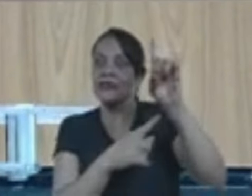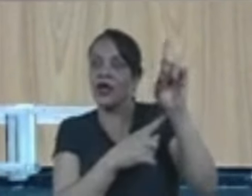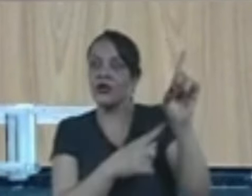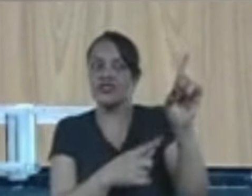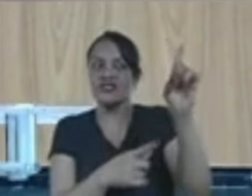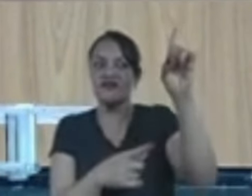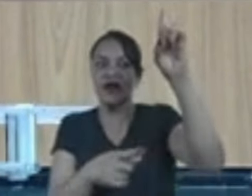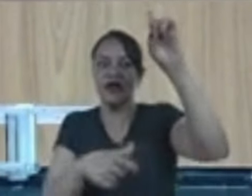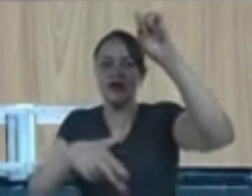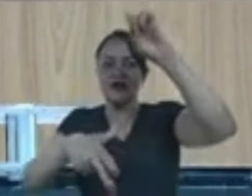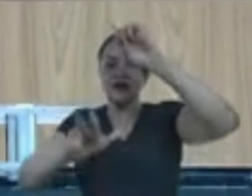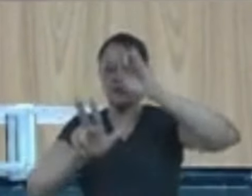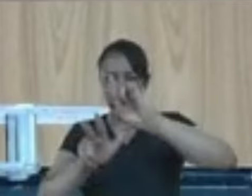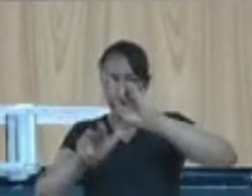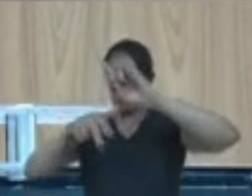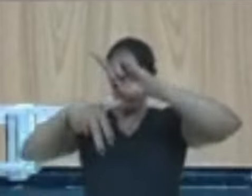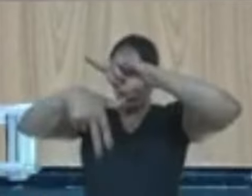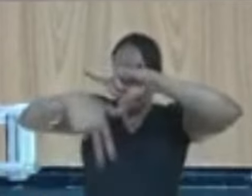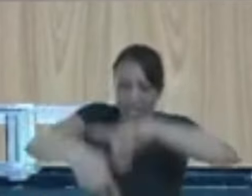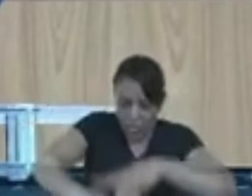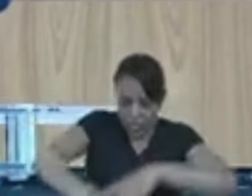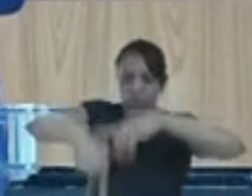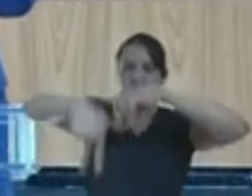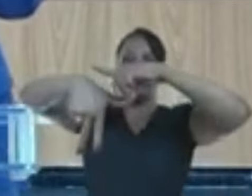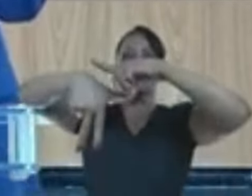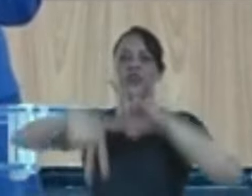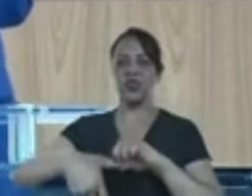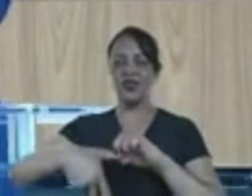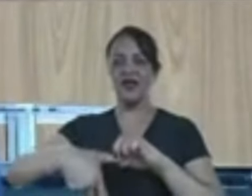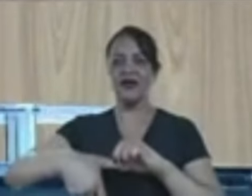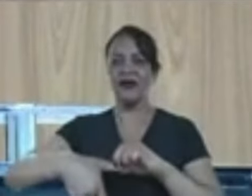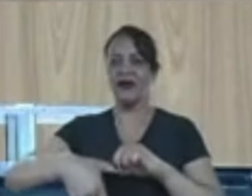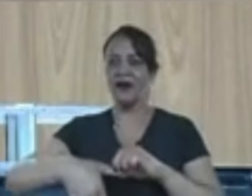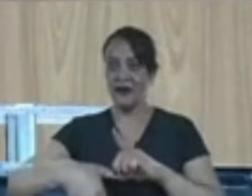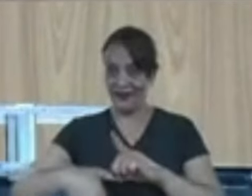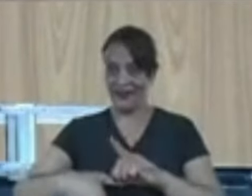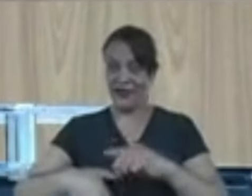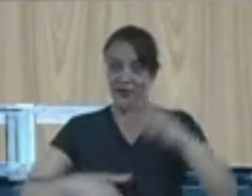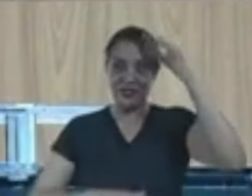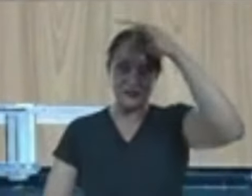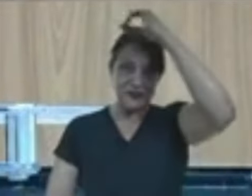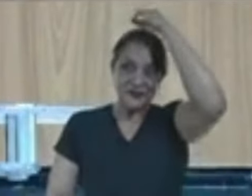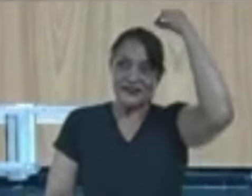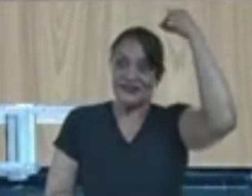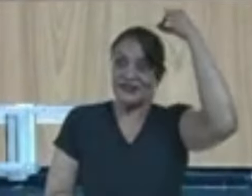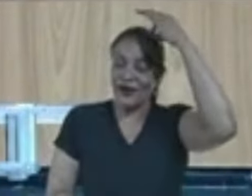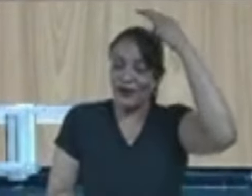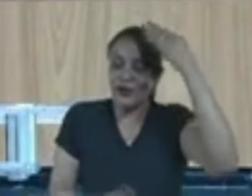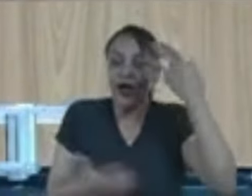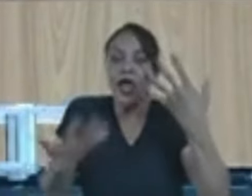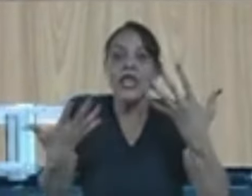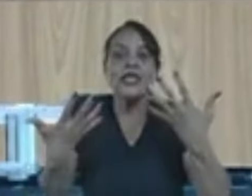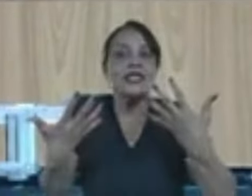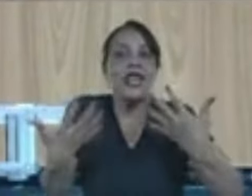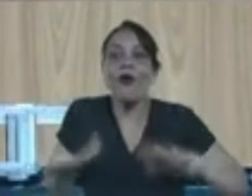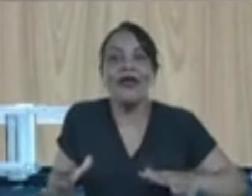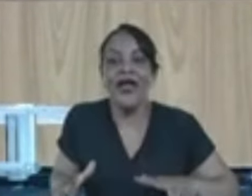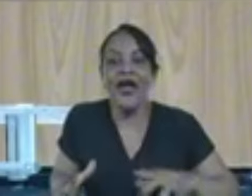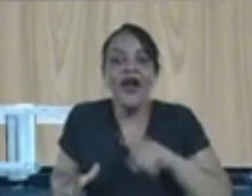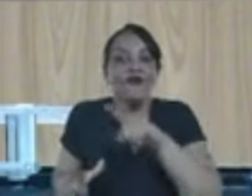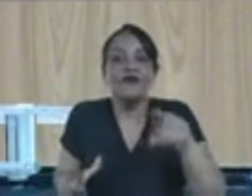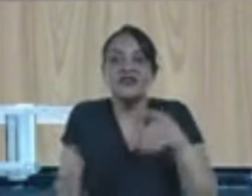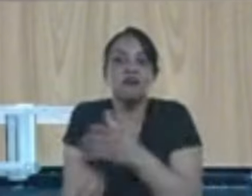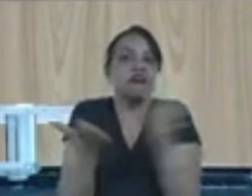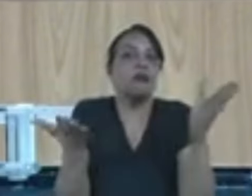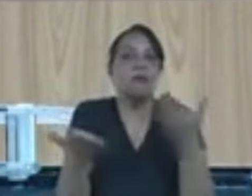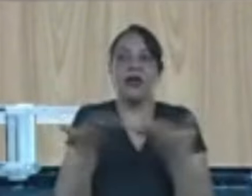Sabe o que é que diz a palavra de Deus? Que o Espírito Santo tem ciúme, ele não quer dividir você com ninguém, não quer abrir mão de você com ninguém. Você pode até se